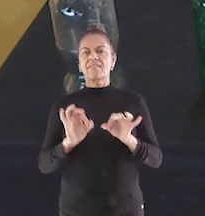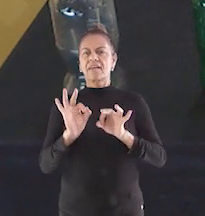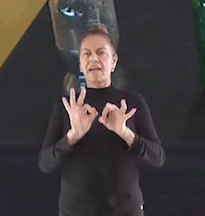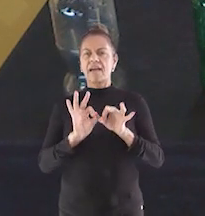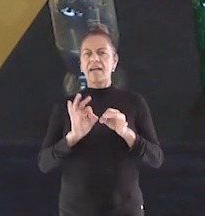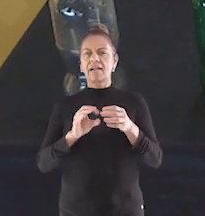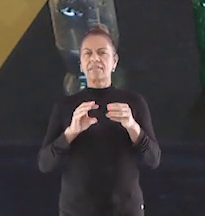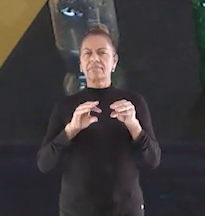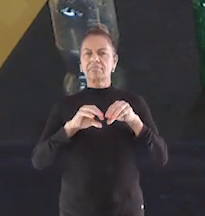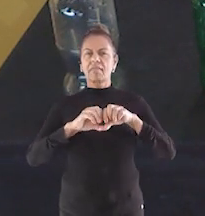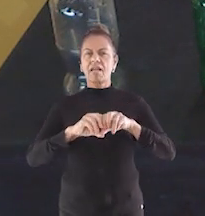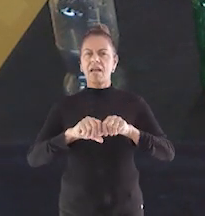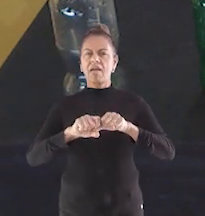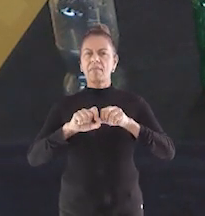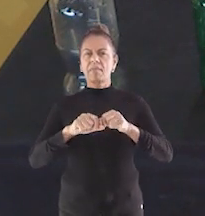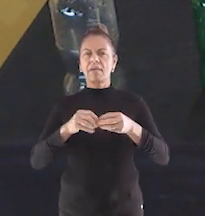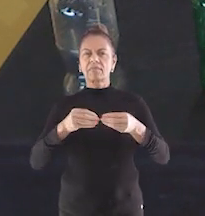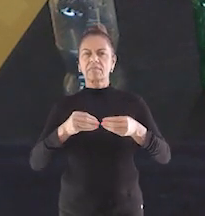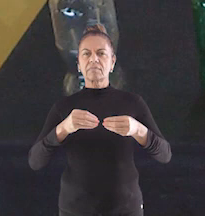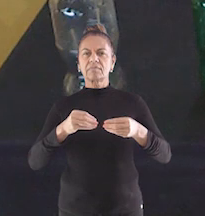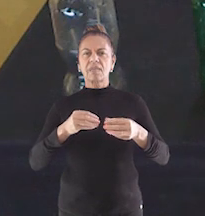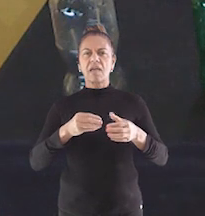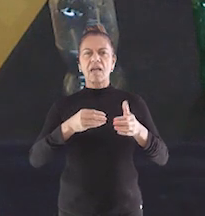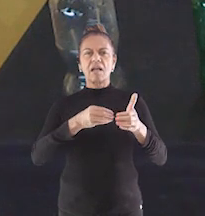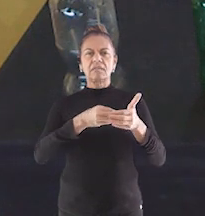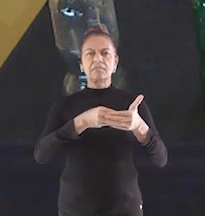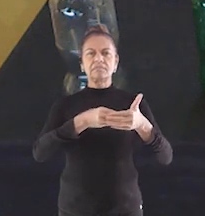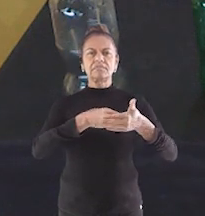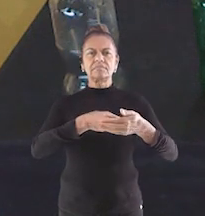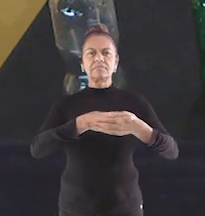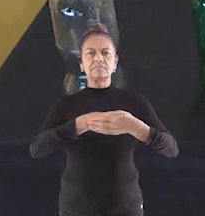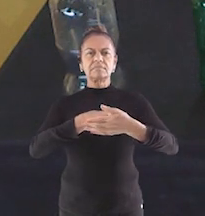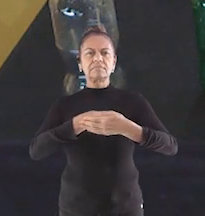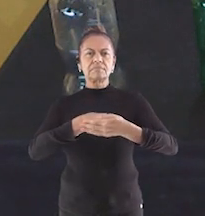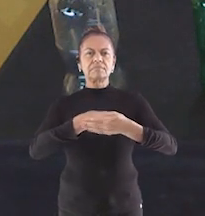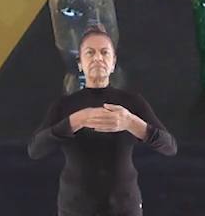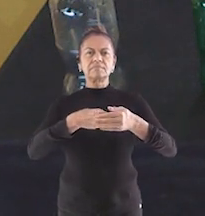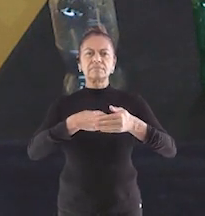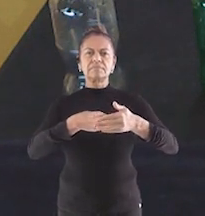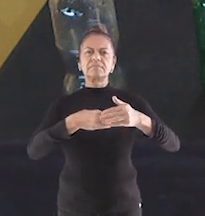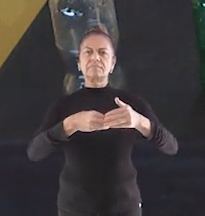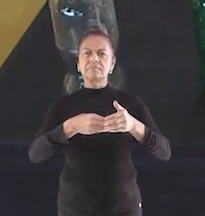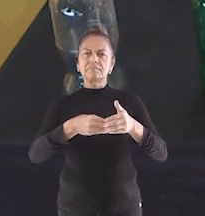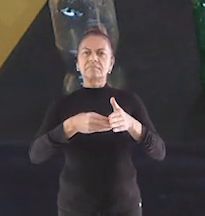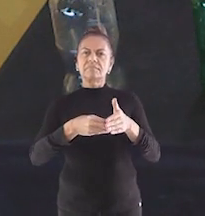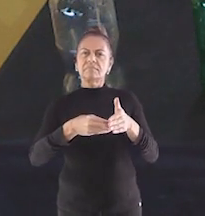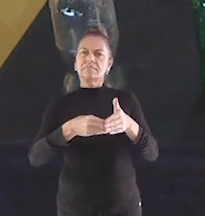Vai passando o dedo, que é para poder espalhar bastante, ficar bem bonito o seu vulcão.